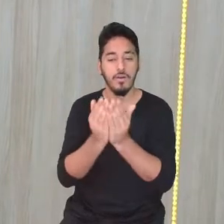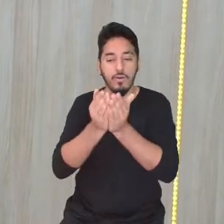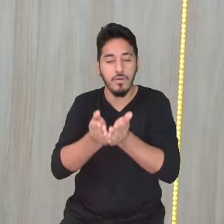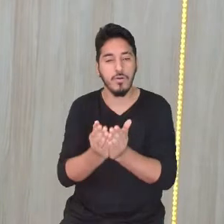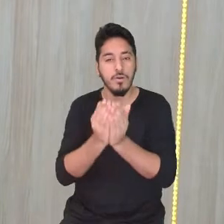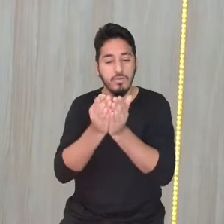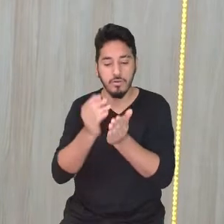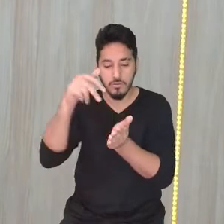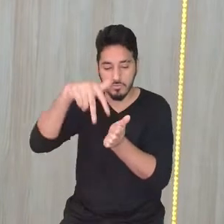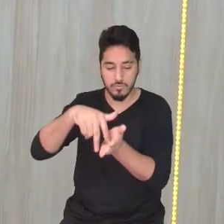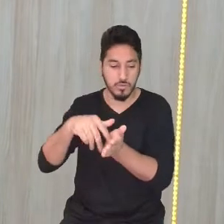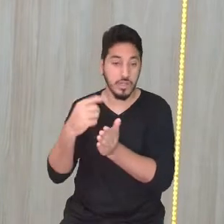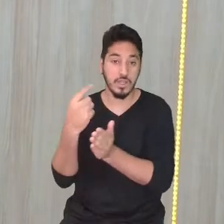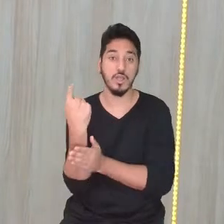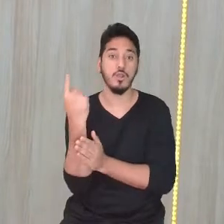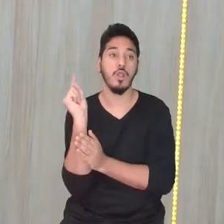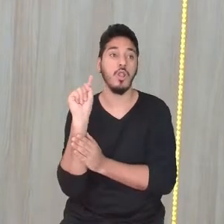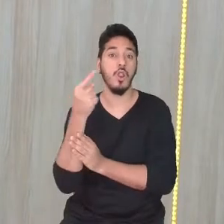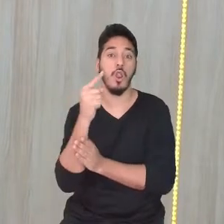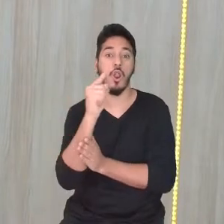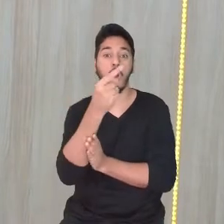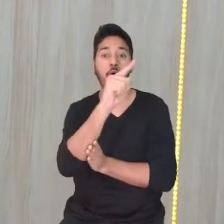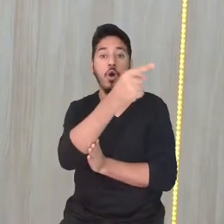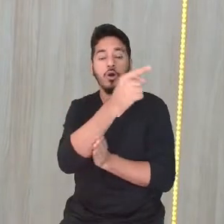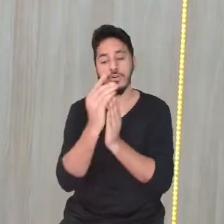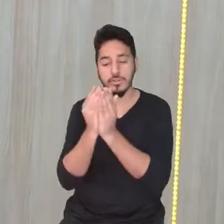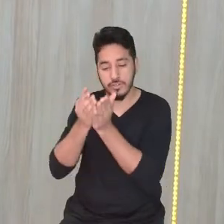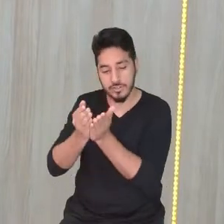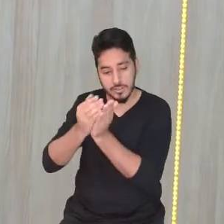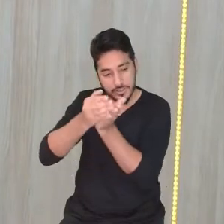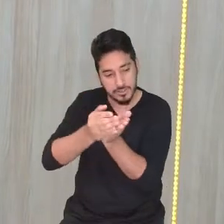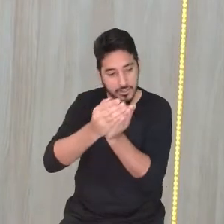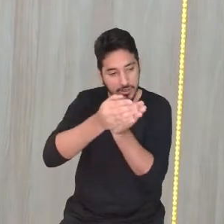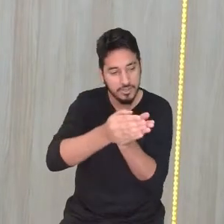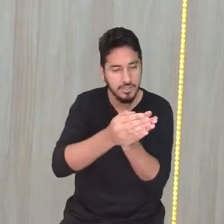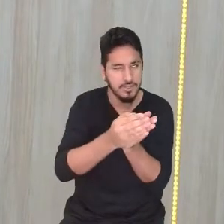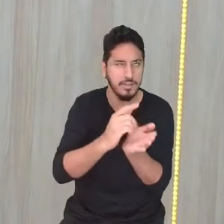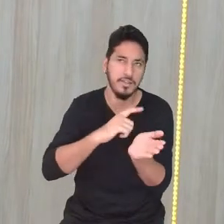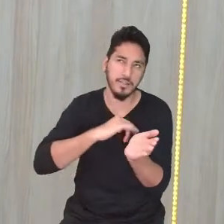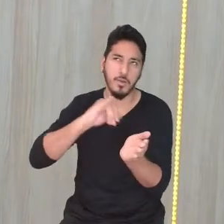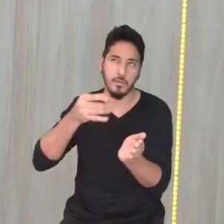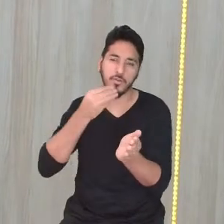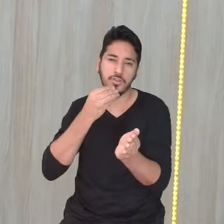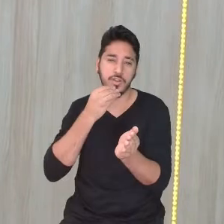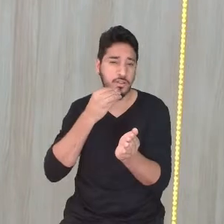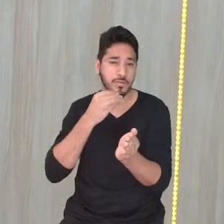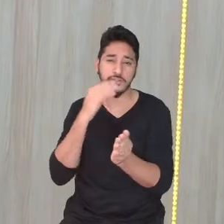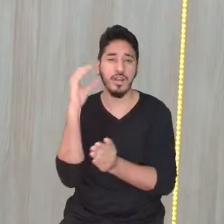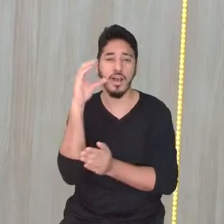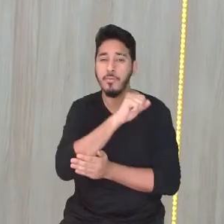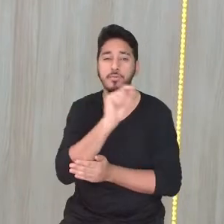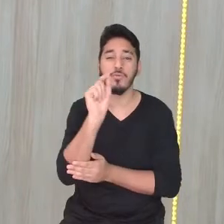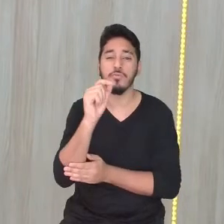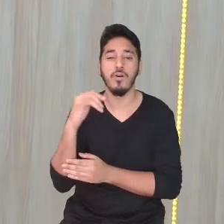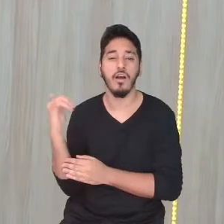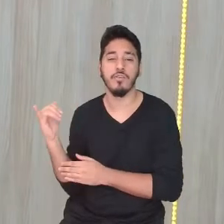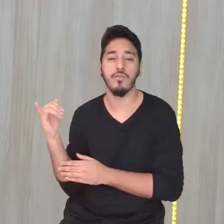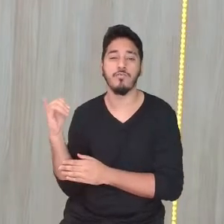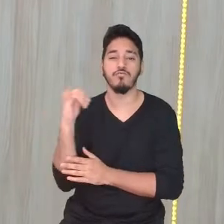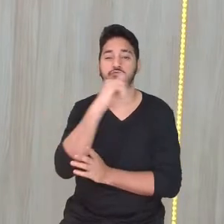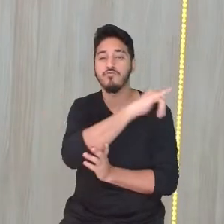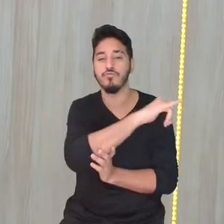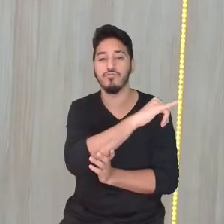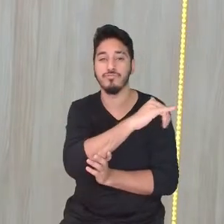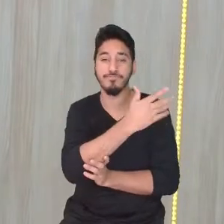um continente do outro lado do mundo. Quem tem essa oportunidade, em geral, vai de uma forma mais rápida, que são os aviões.